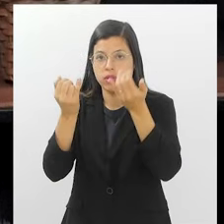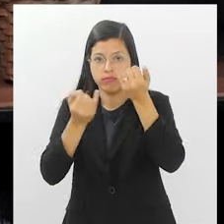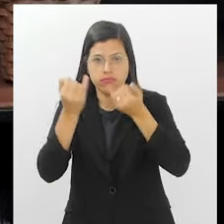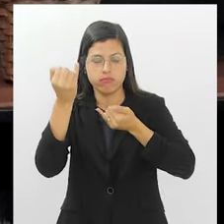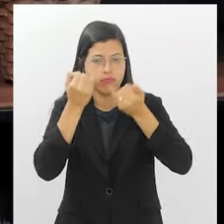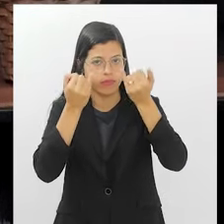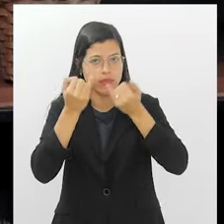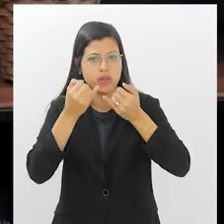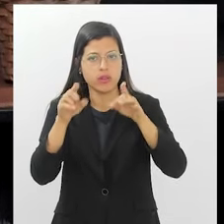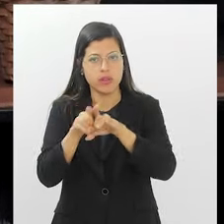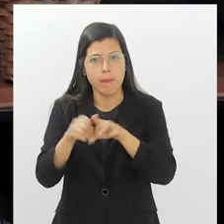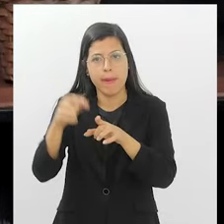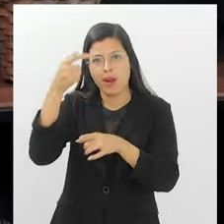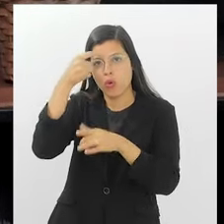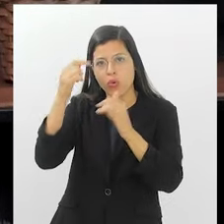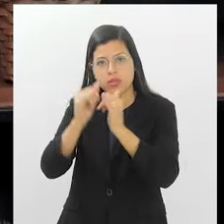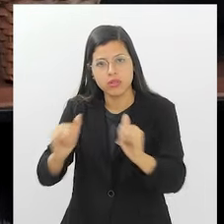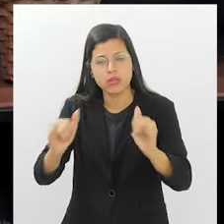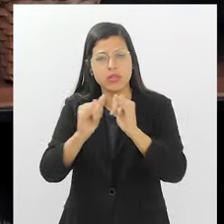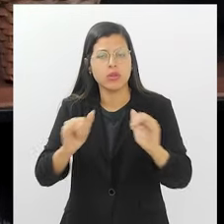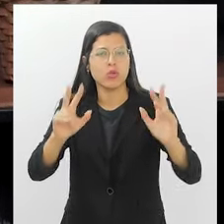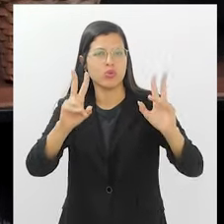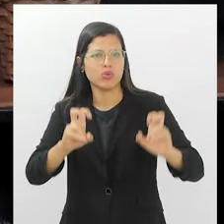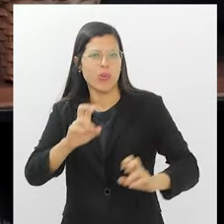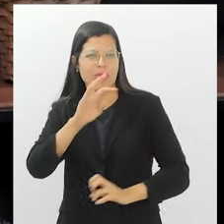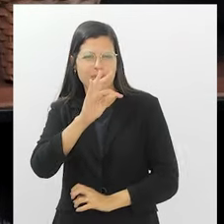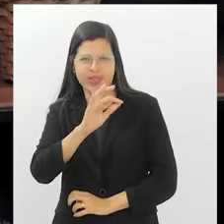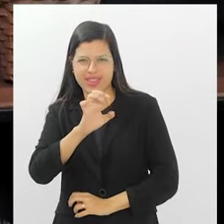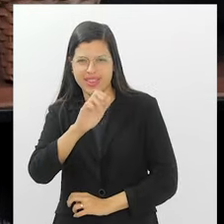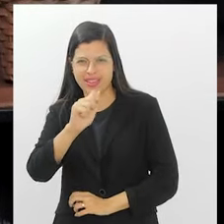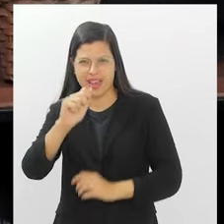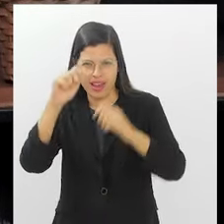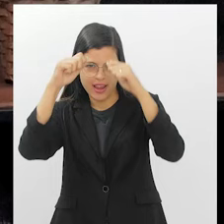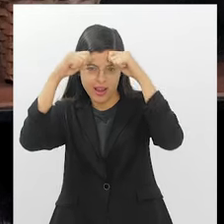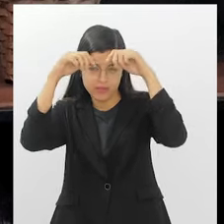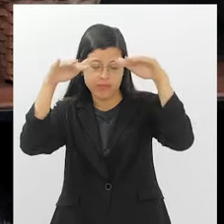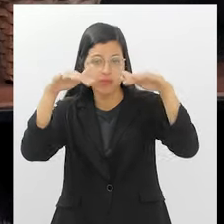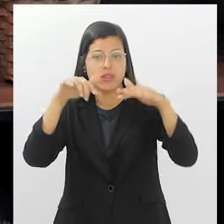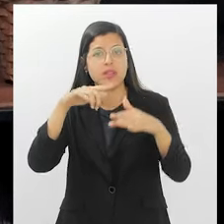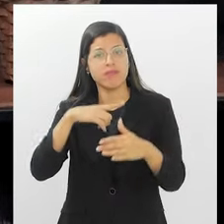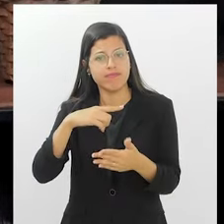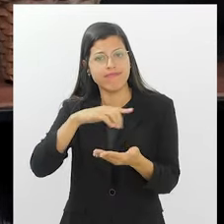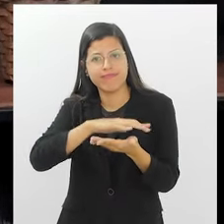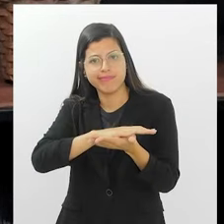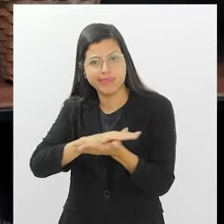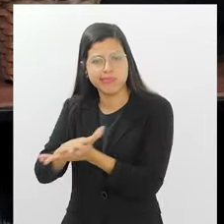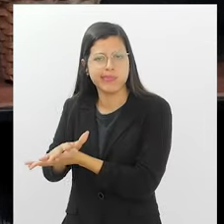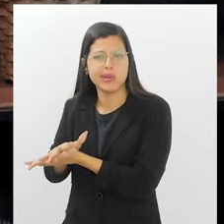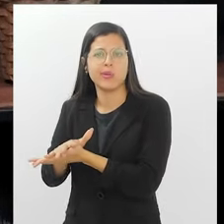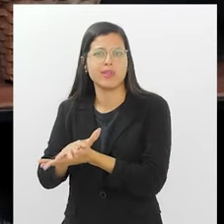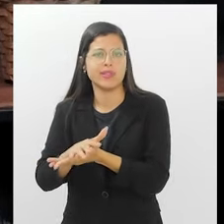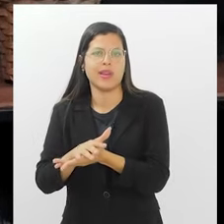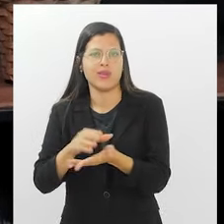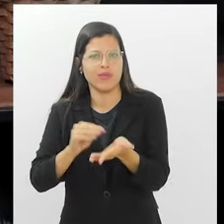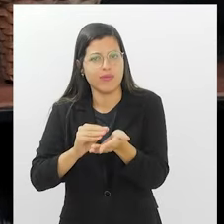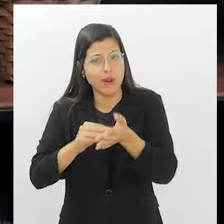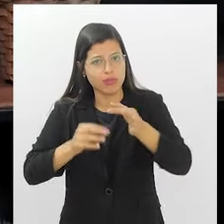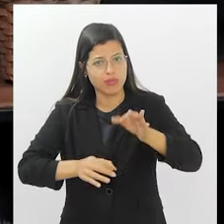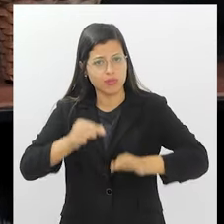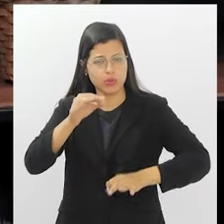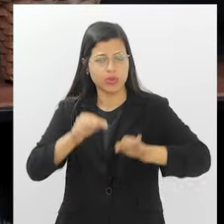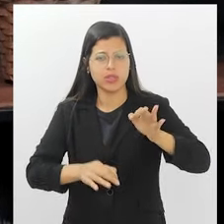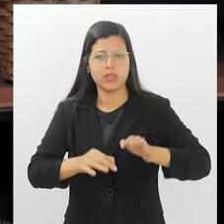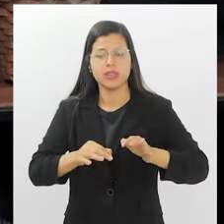A falta de informação e conscientização sobre o TEA leva a atitudes discriminatórias e injustas.